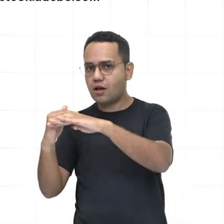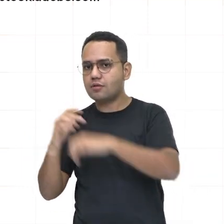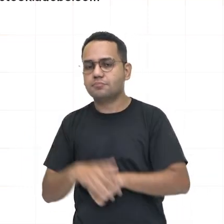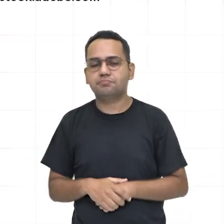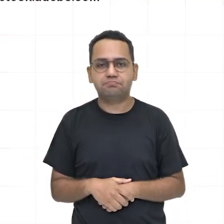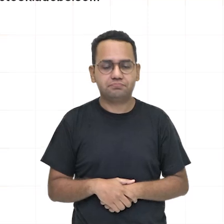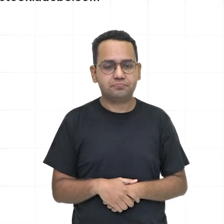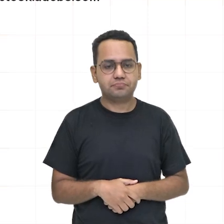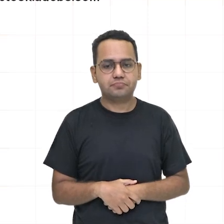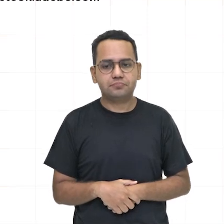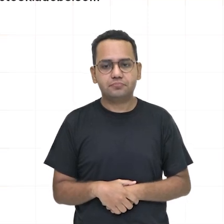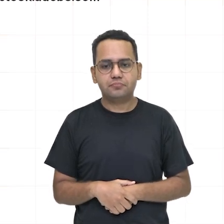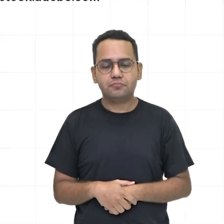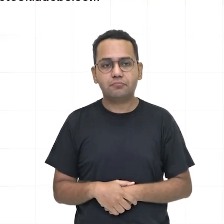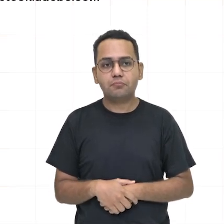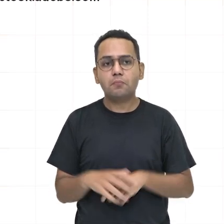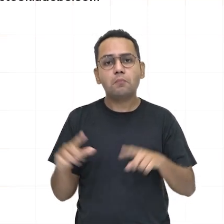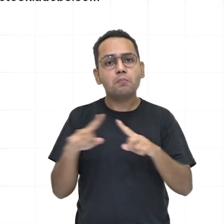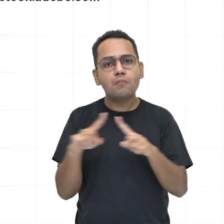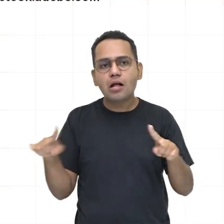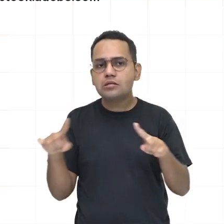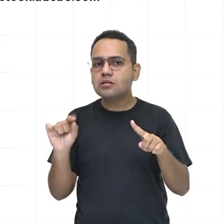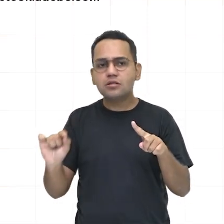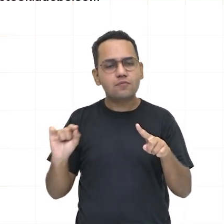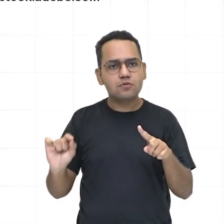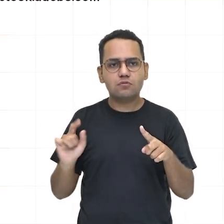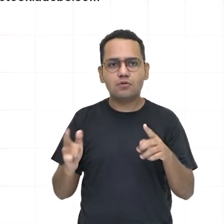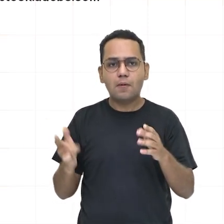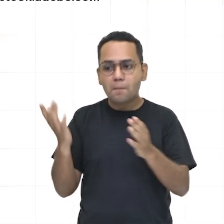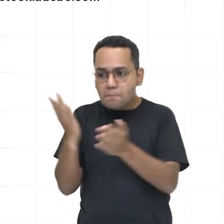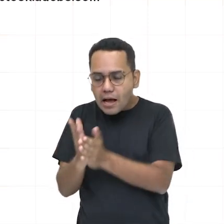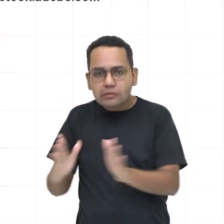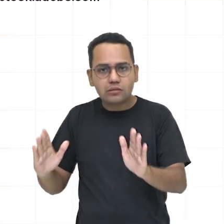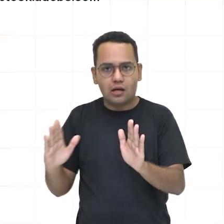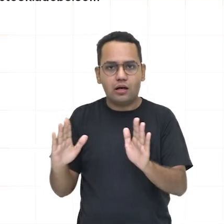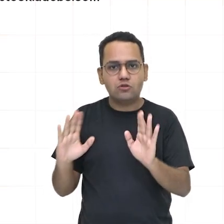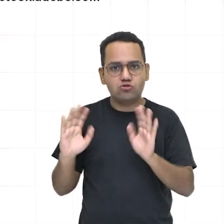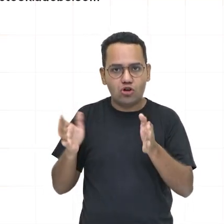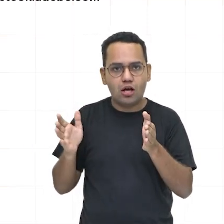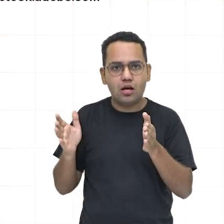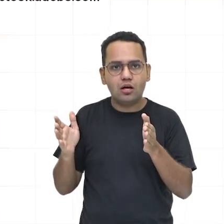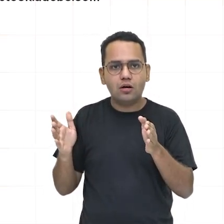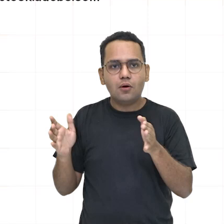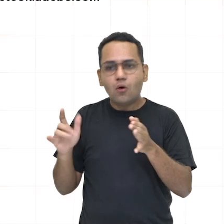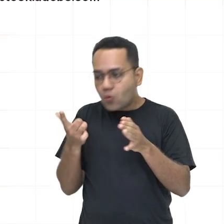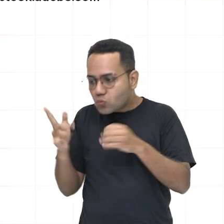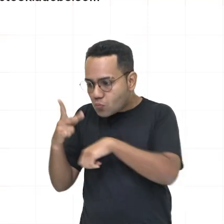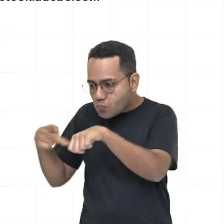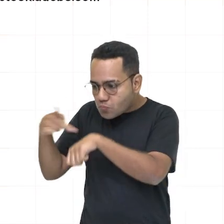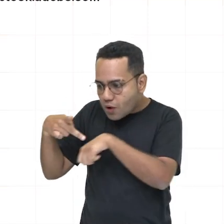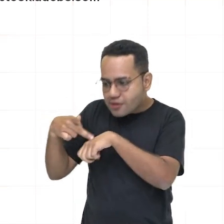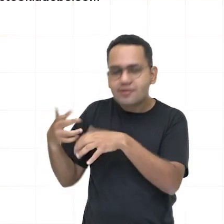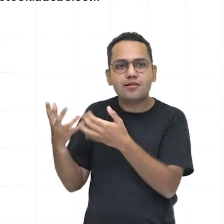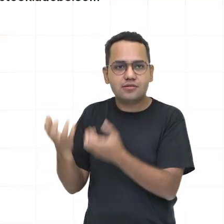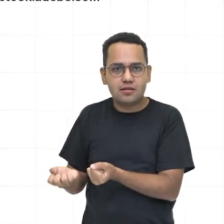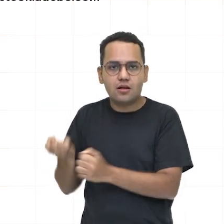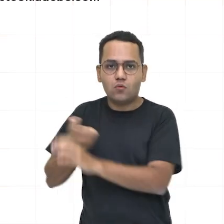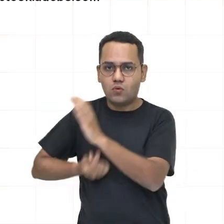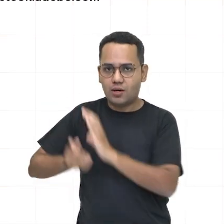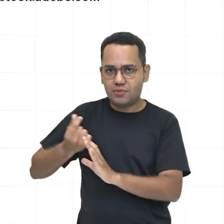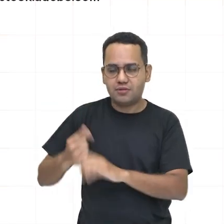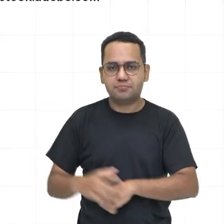e depois que acabou aí então a Guerra Fria, nós tivemos lá a adoção também do capitalismo, não é isso?